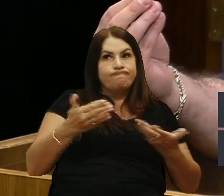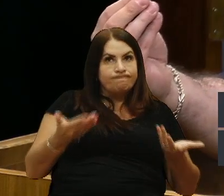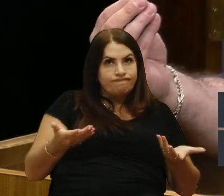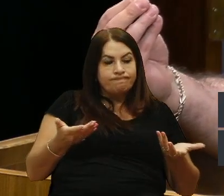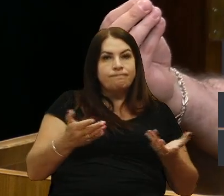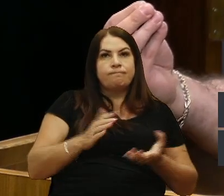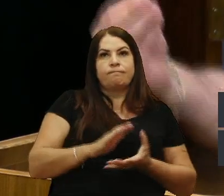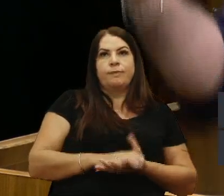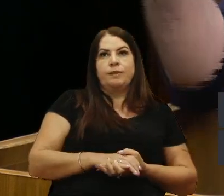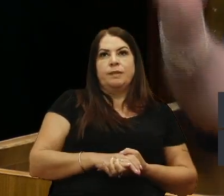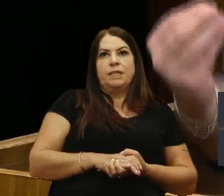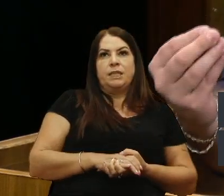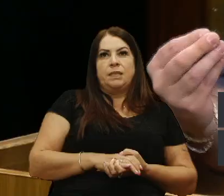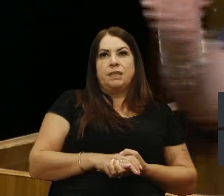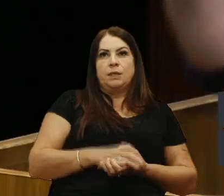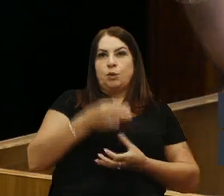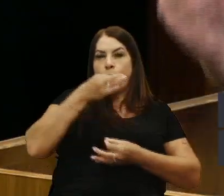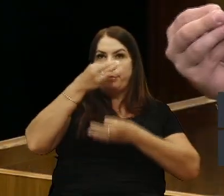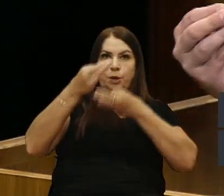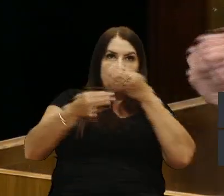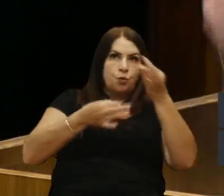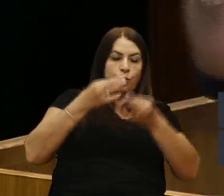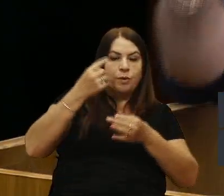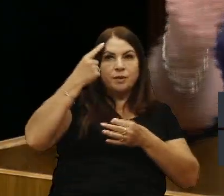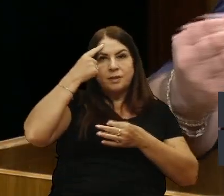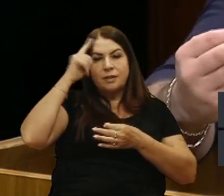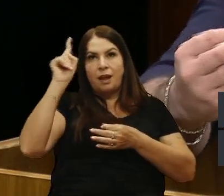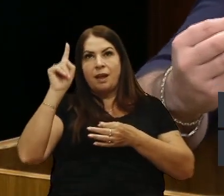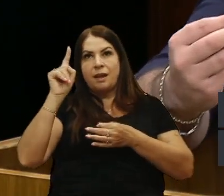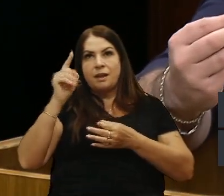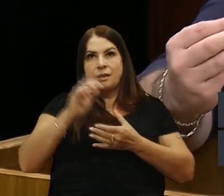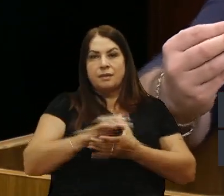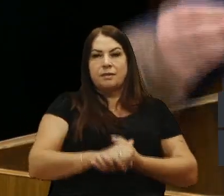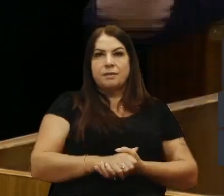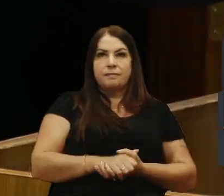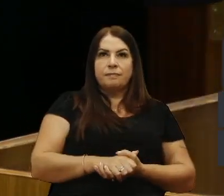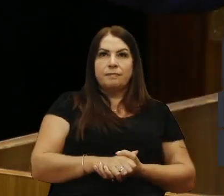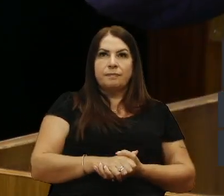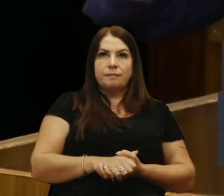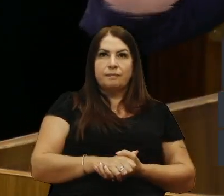Mas as opiniões, as ideias, as sugestões